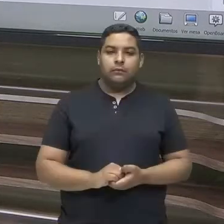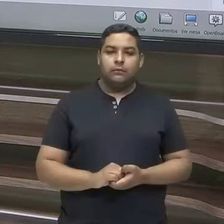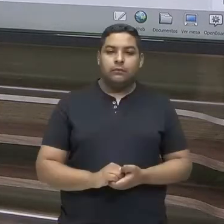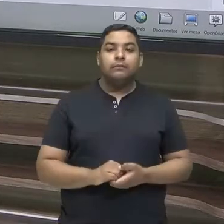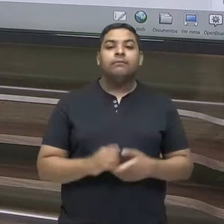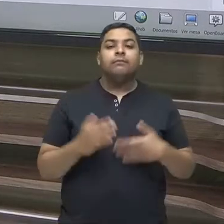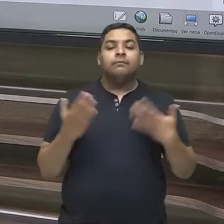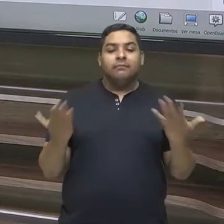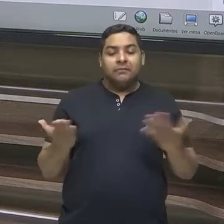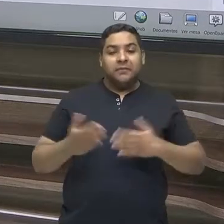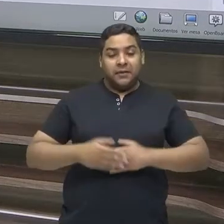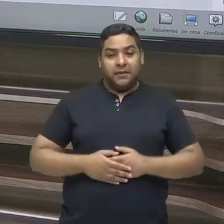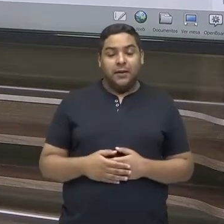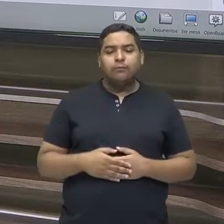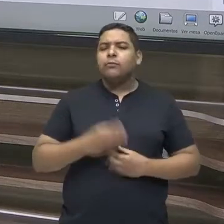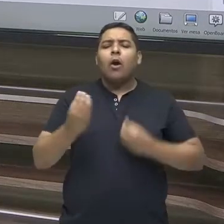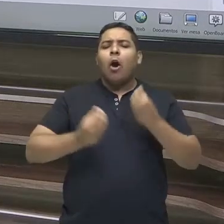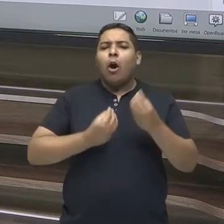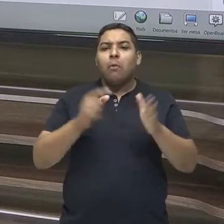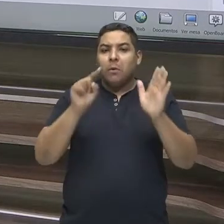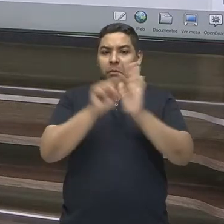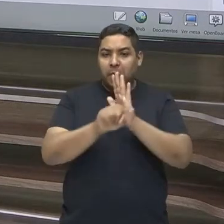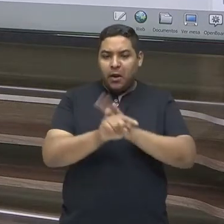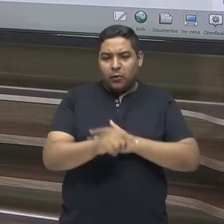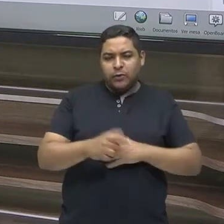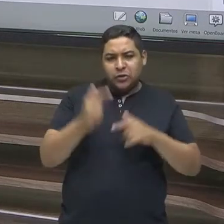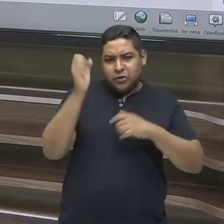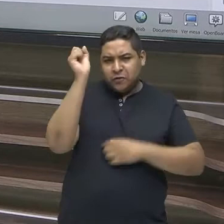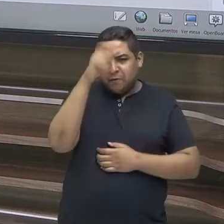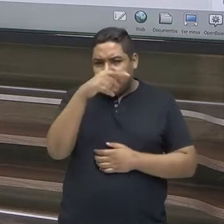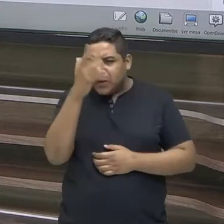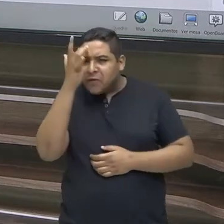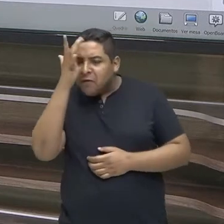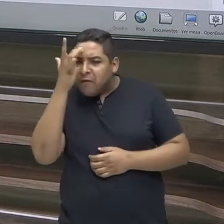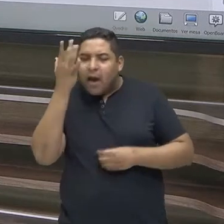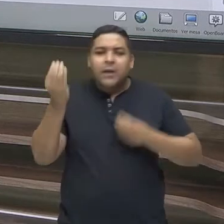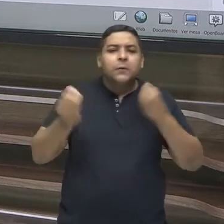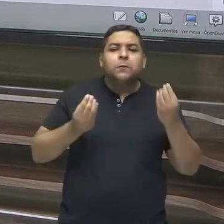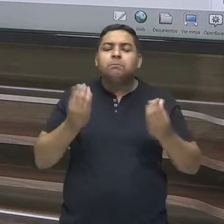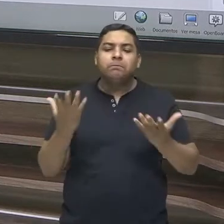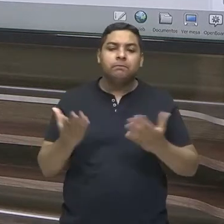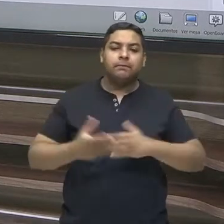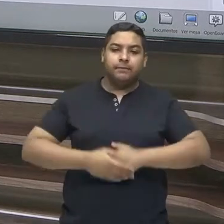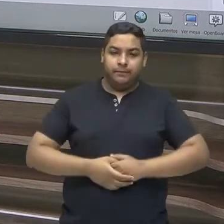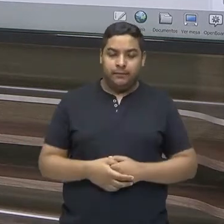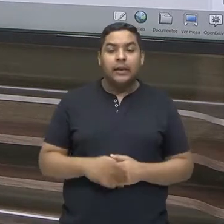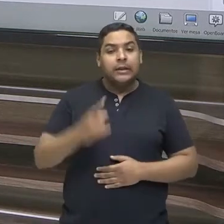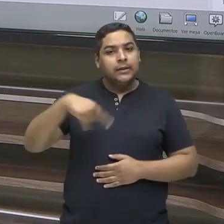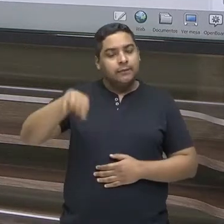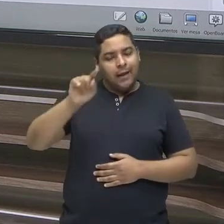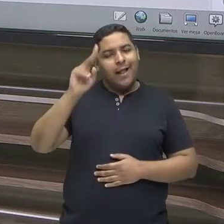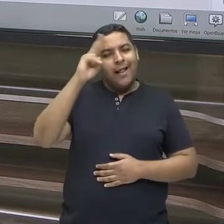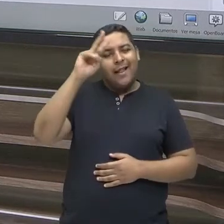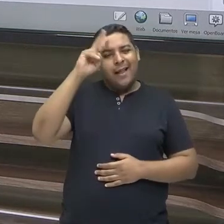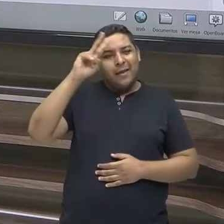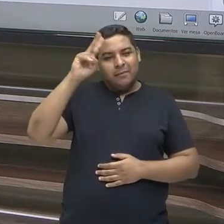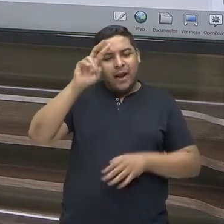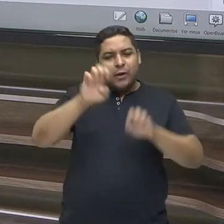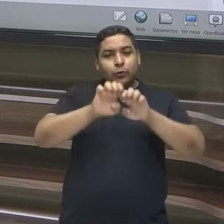Então, gente, como é que estava essa questão? Bastante difícil, fácil demais? Bom, se vocês lembraram da estrutura das